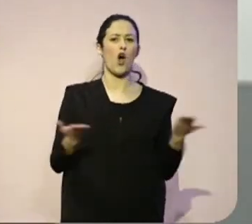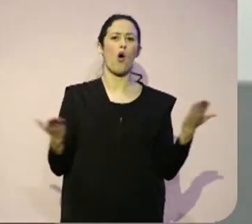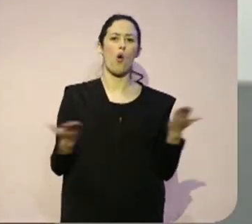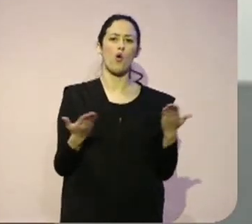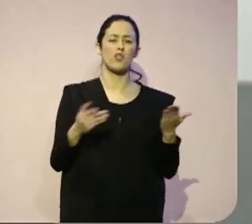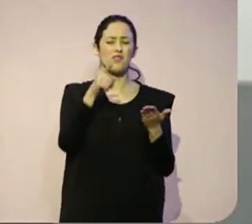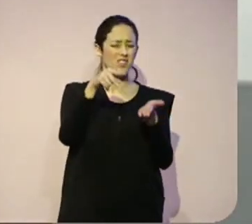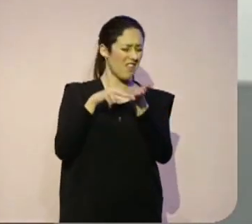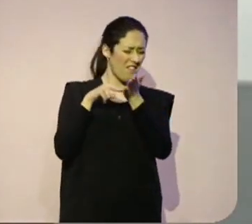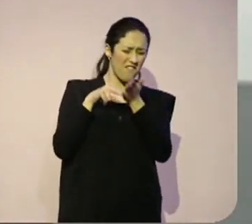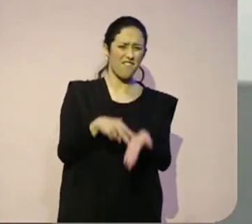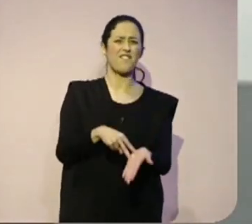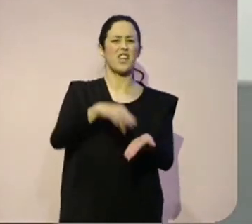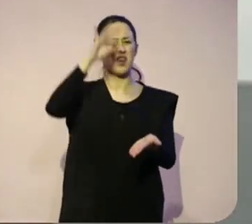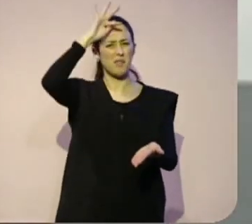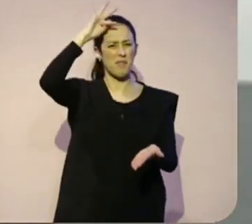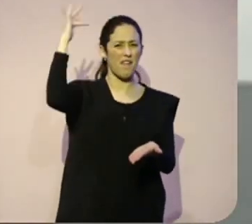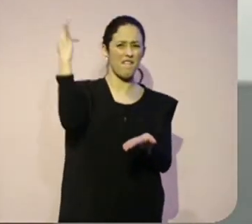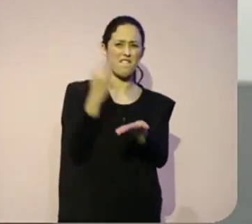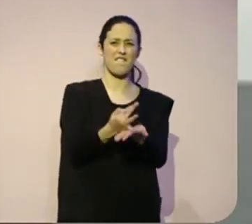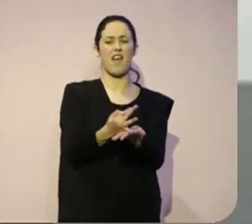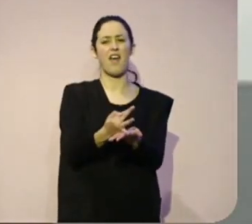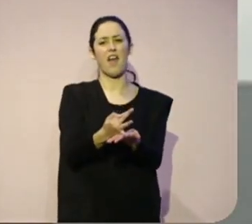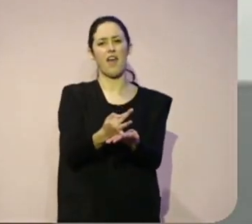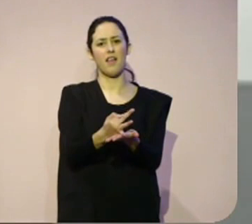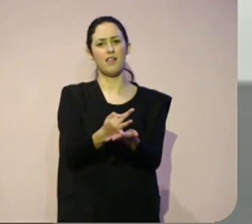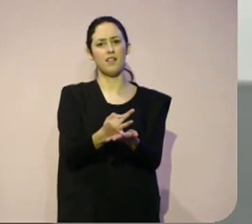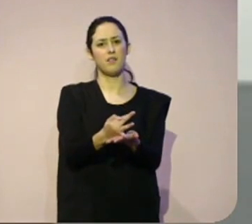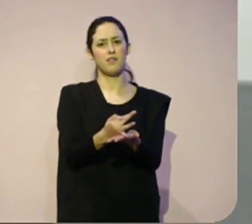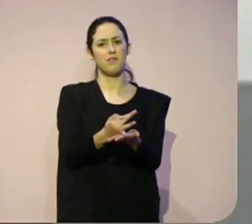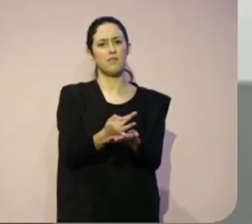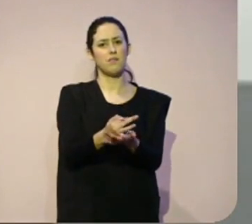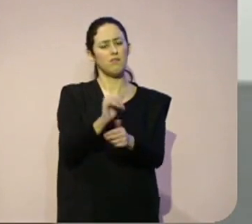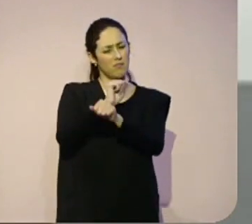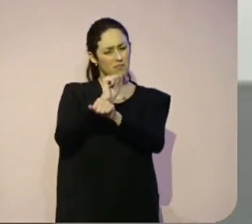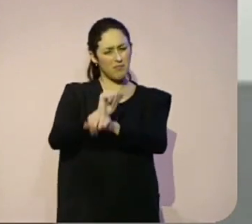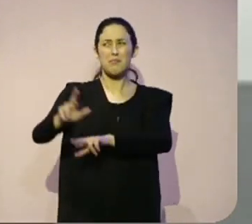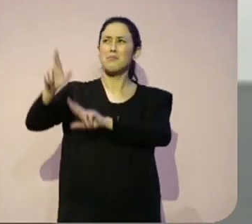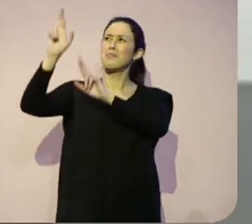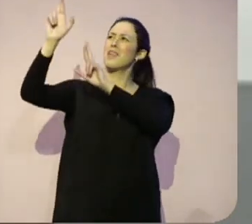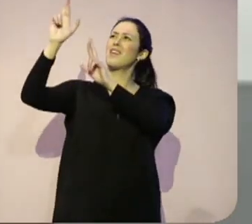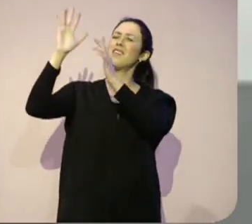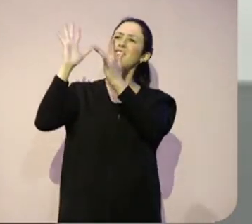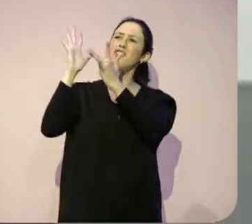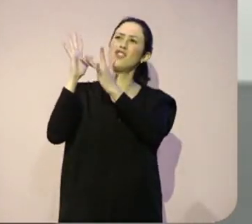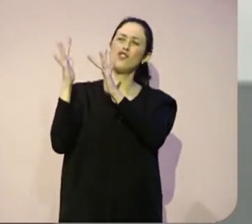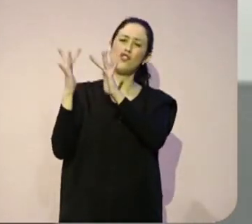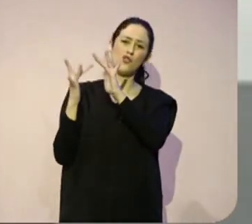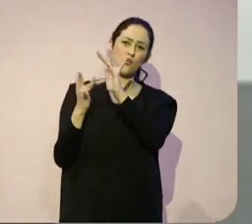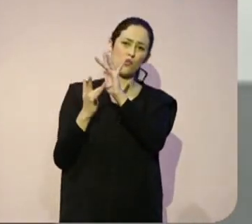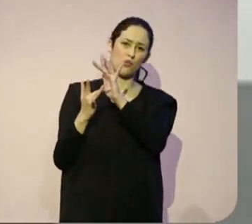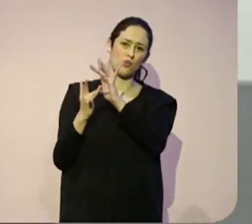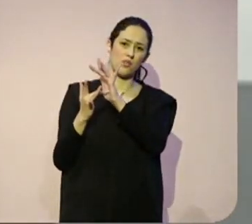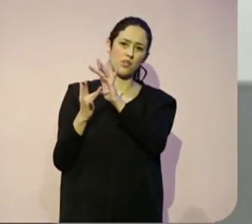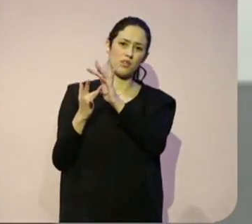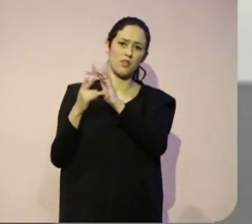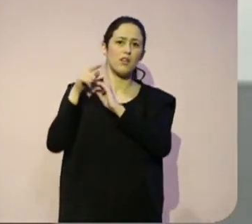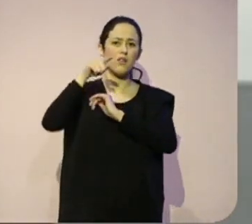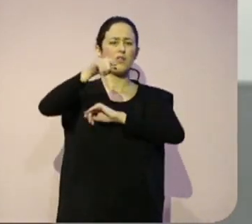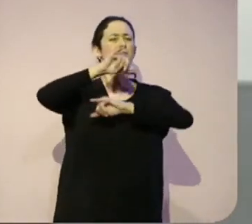permanecer firme na sua fé e esperança em Jesus, a